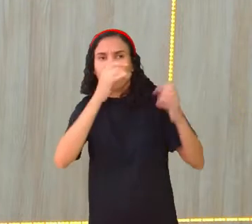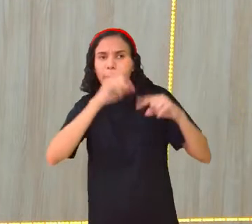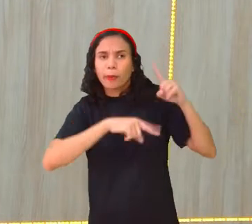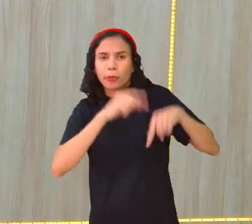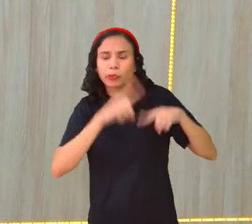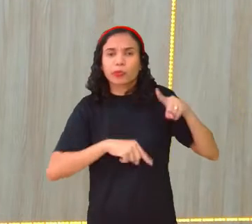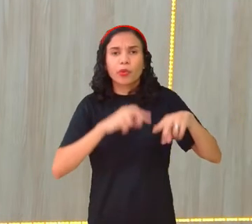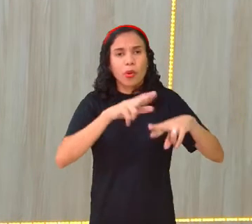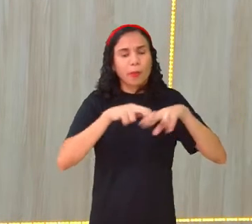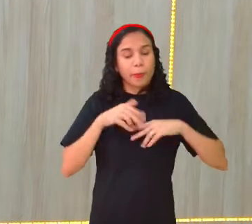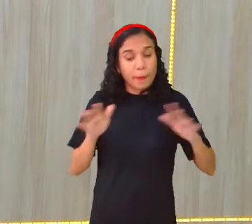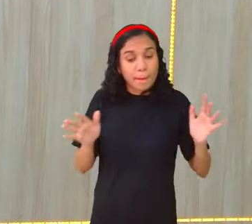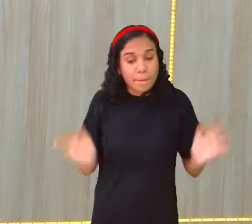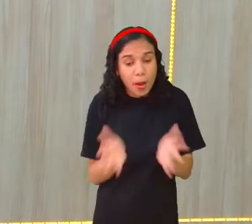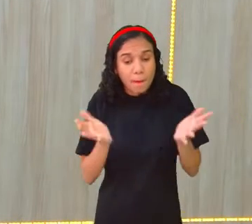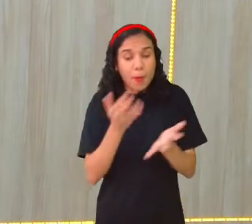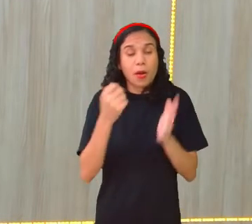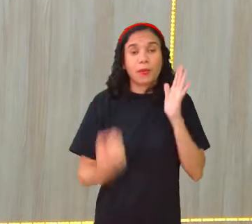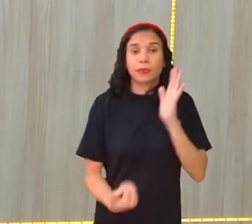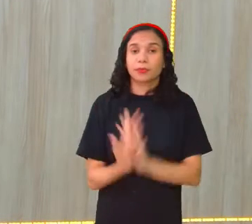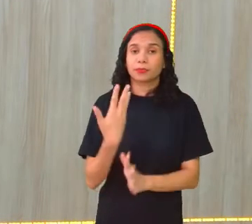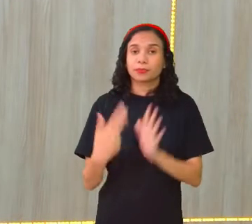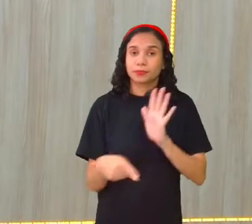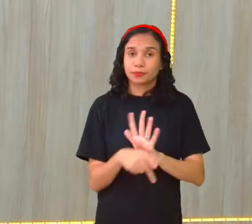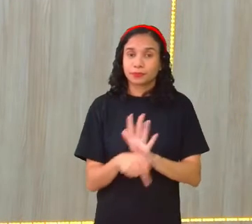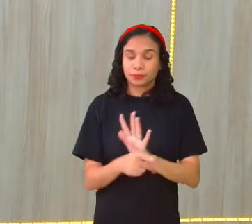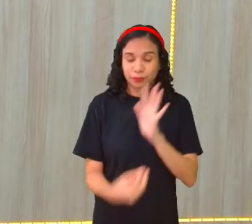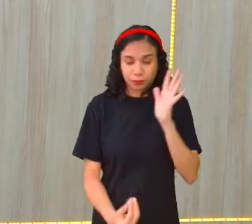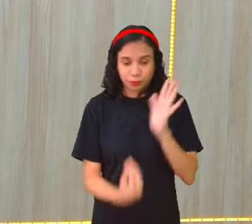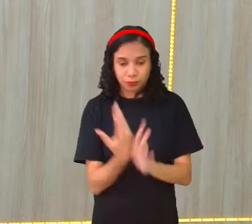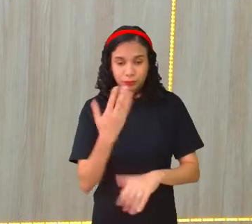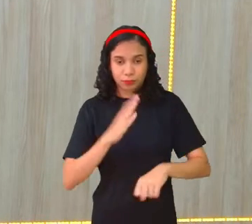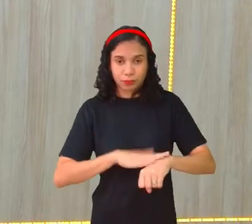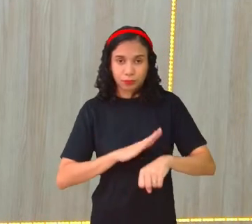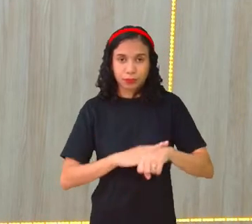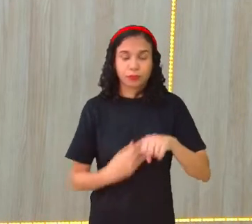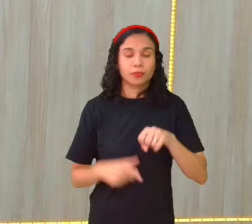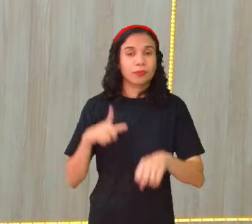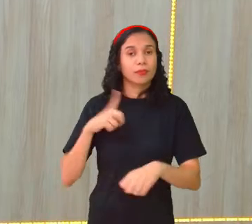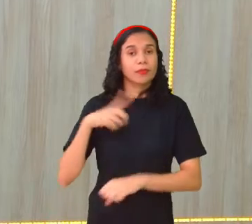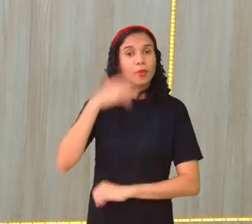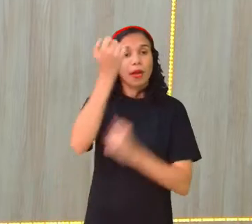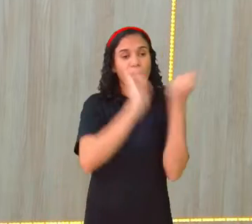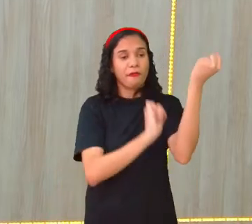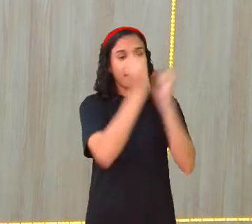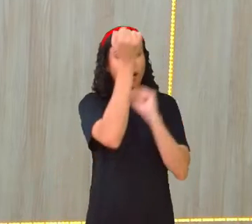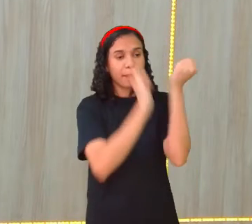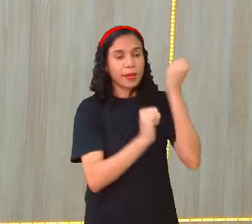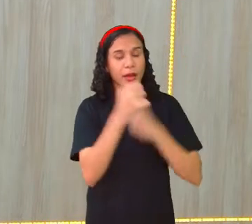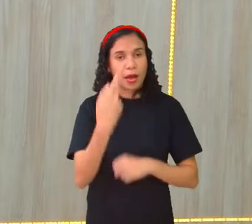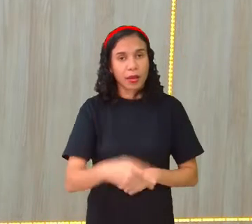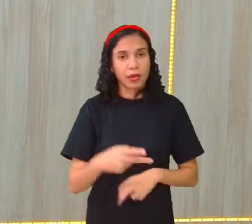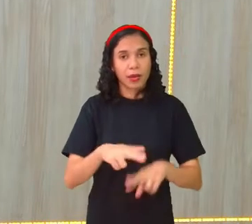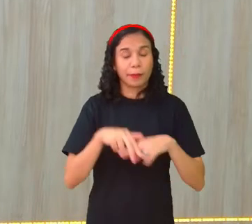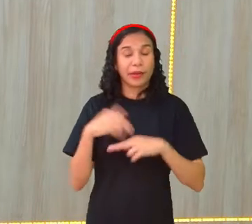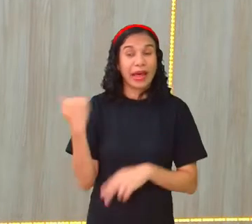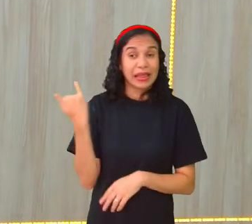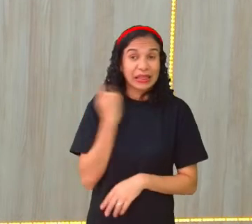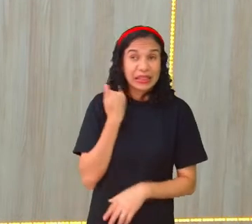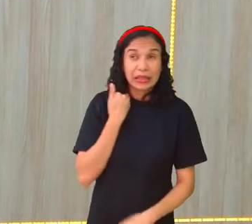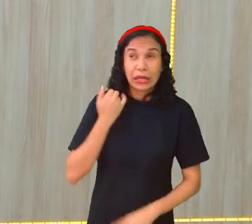também estimulou, né, o surgimento, a criação de fábricas aqui, por conta dessa tarifa que